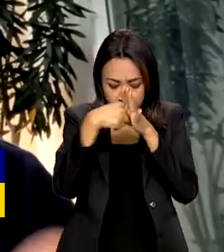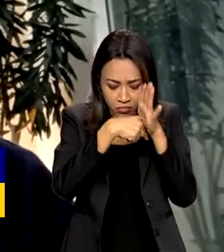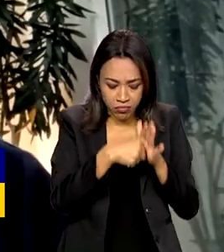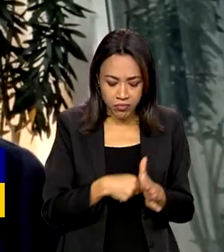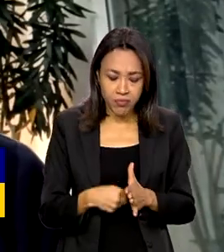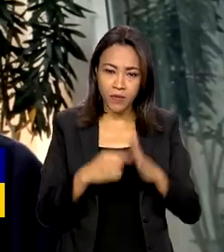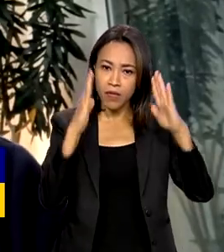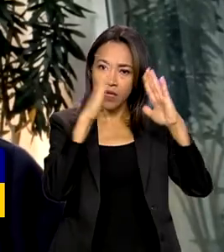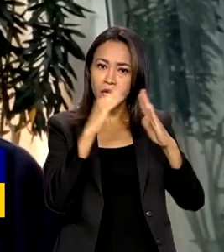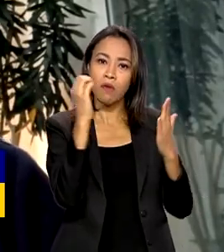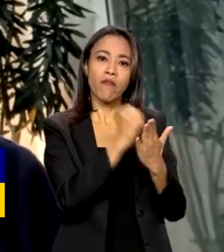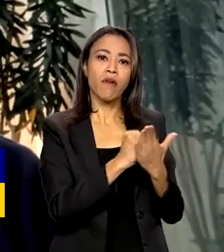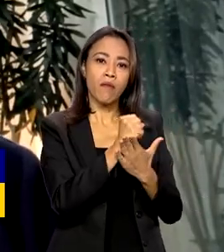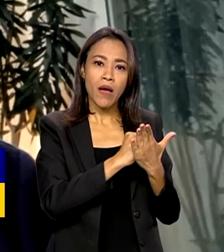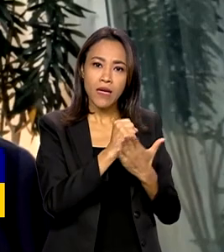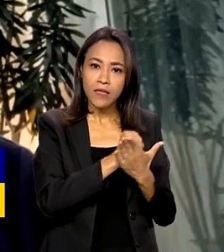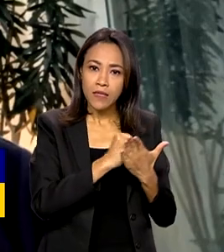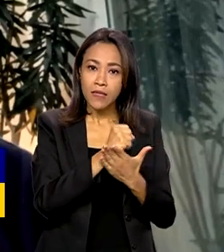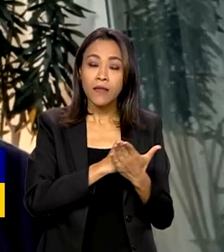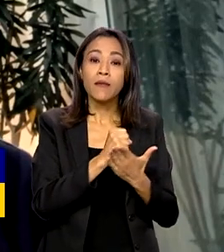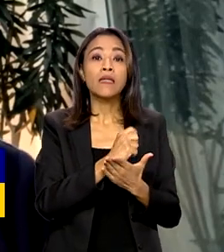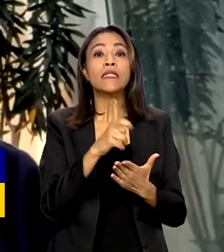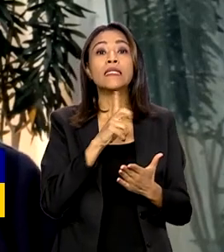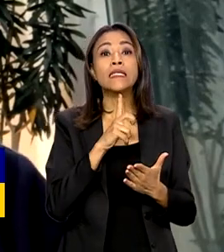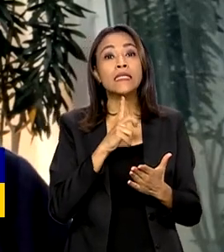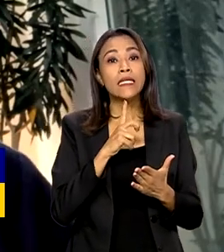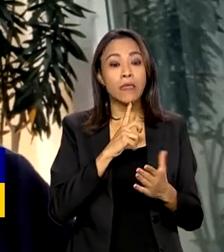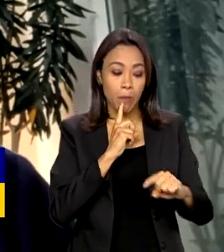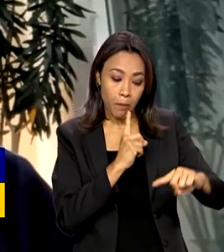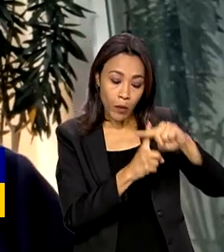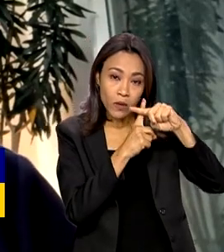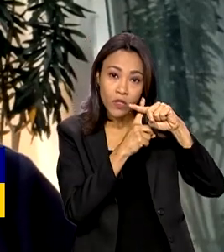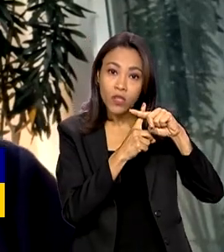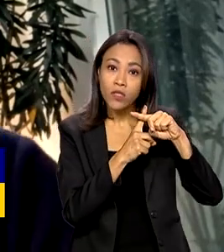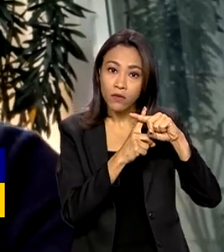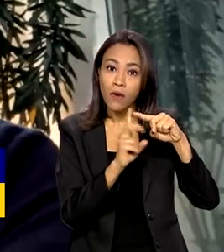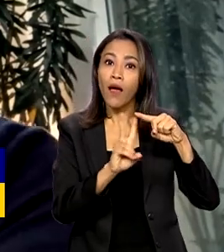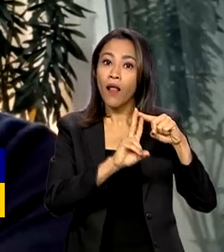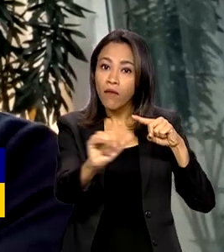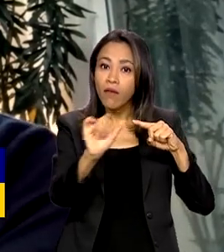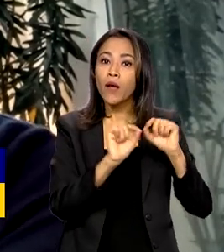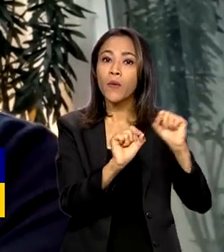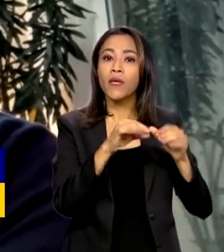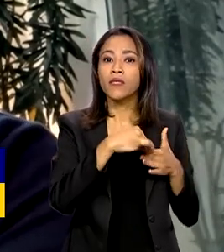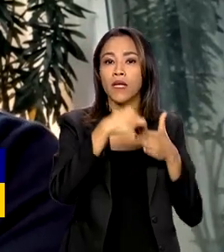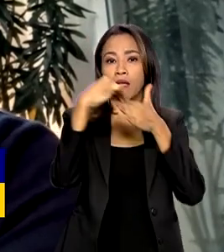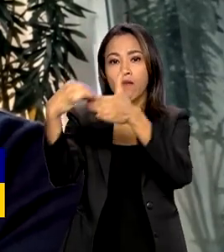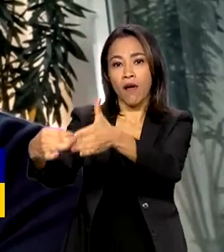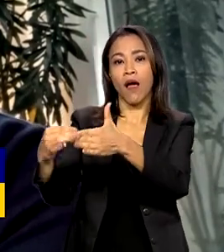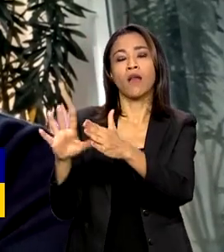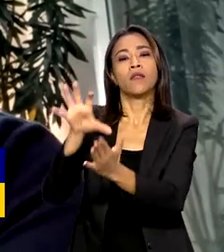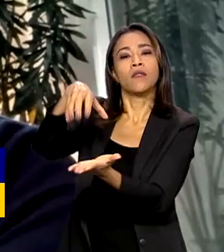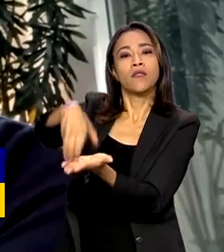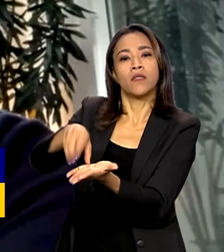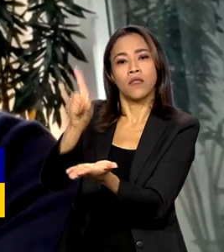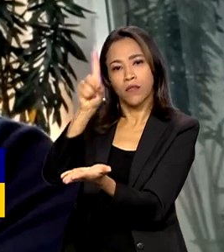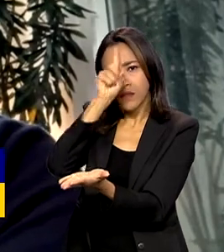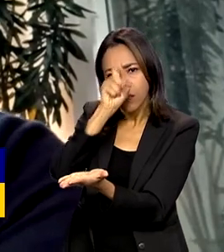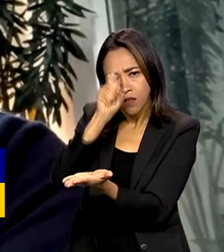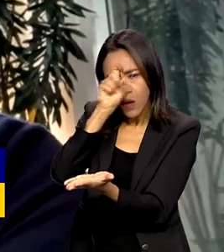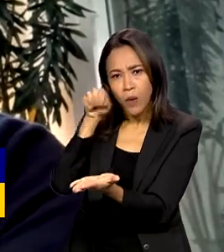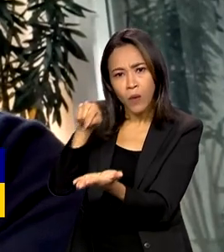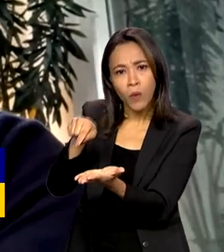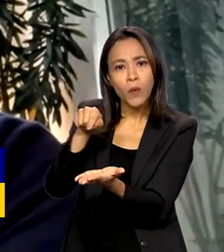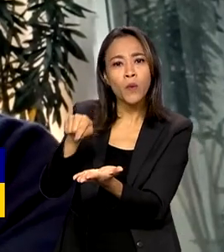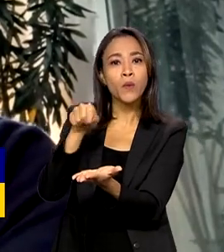na prática vai acontecer e o teste da Positivo Muito provavelmente ela vai ser encaminhar o sistema de saúde e o sistema